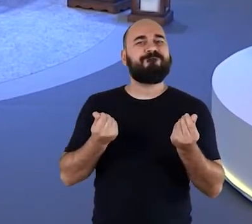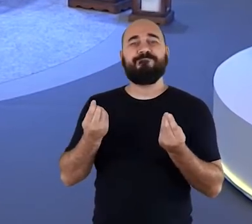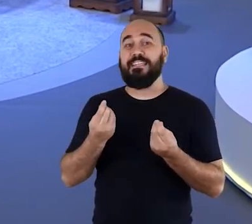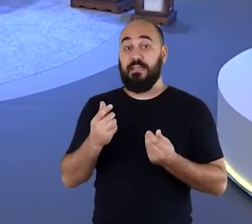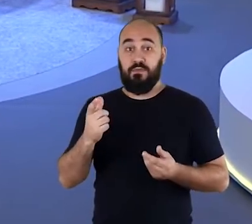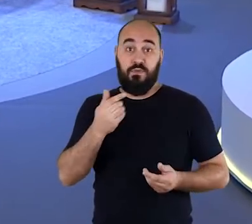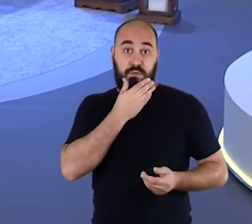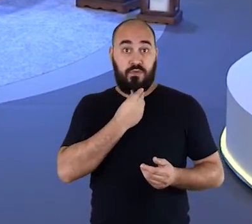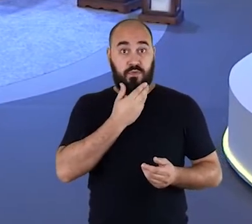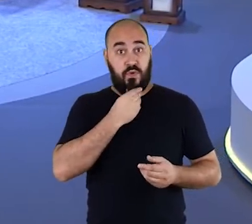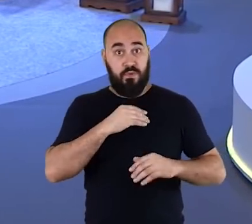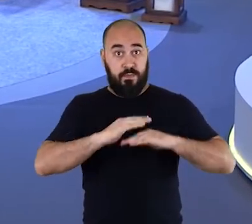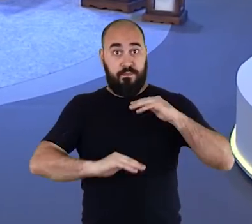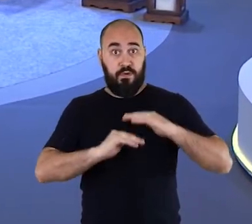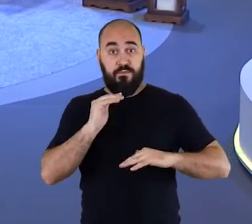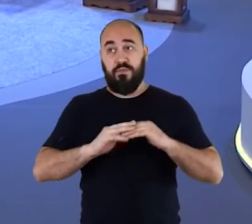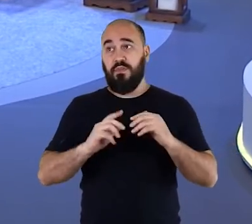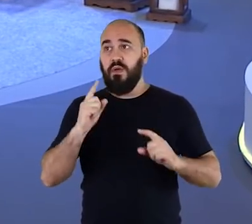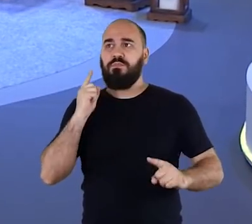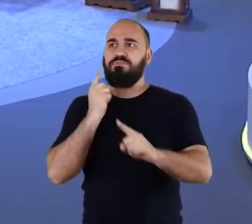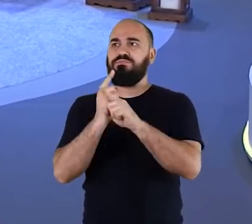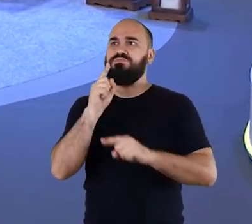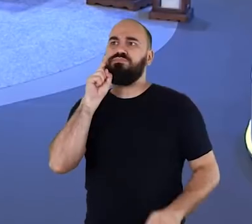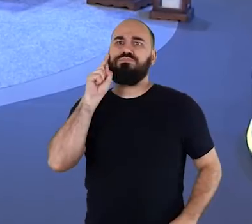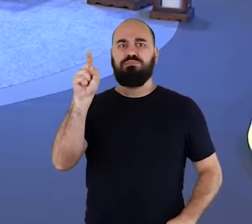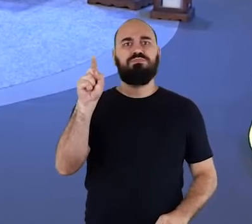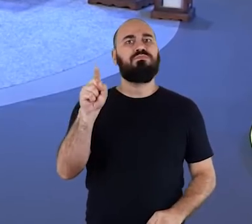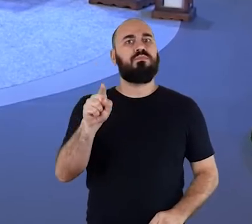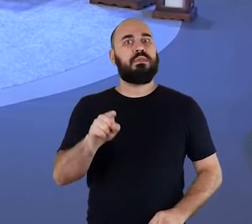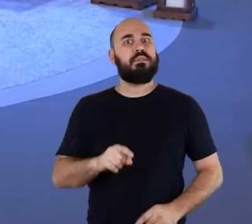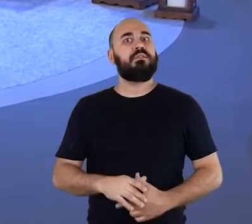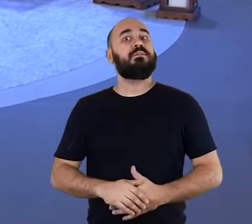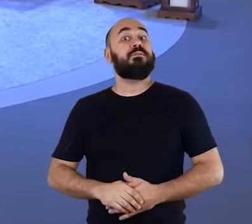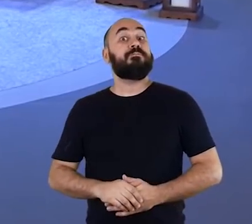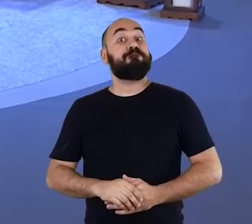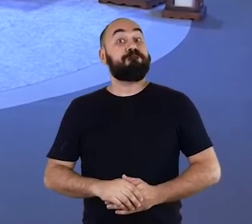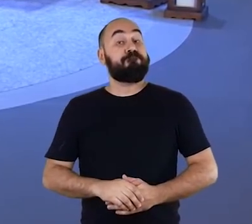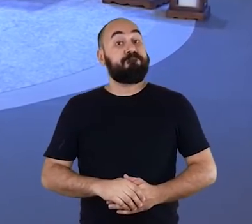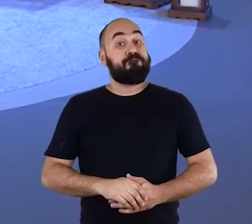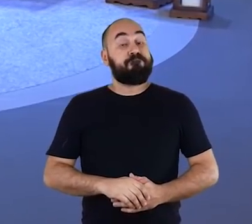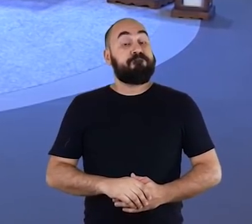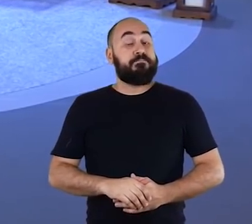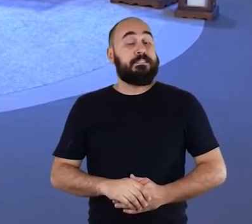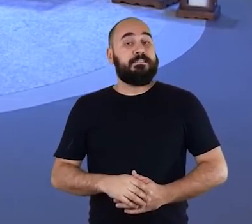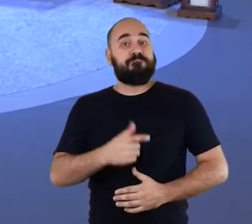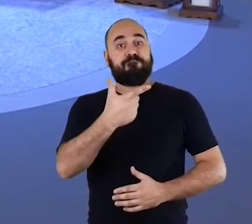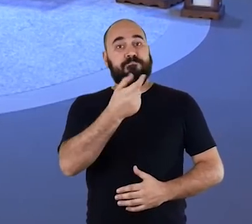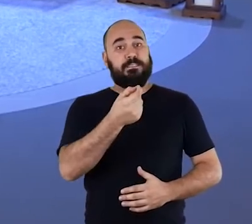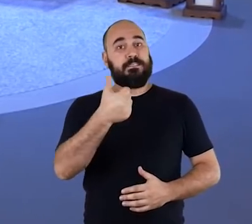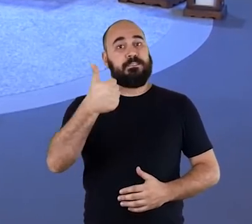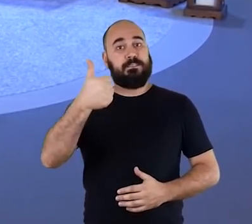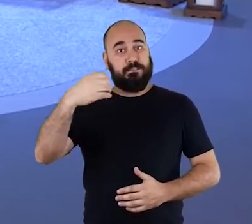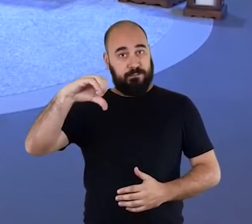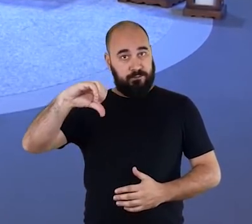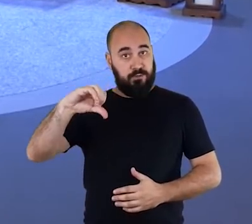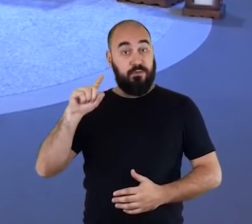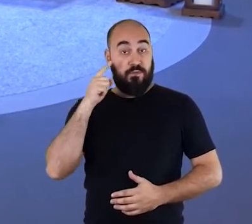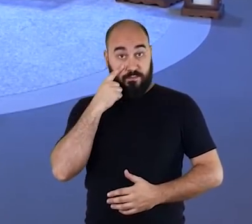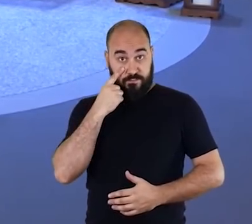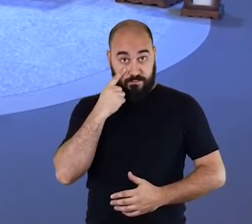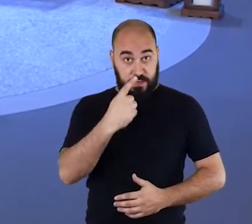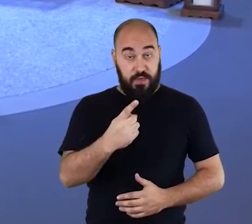ter encontrado na pedra. Agora, em 2019, veja a grande virada de toda essa